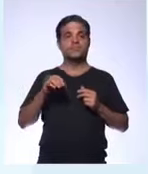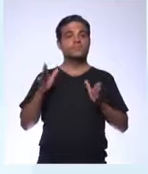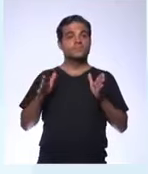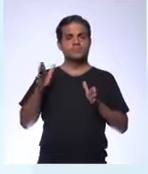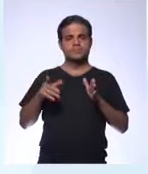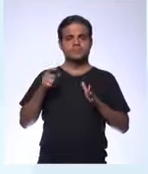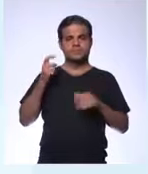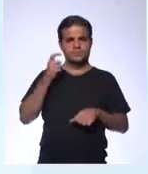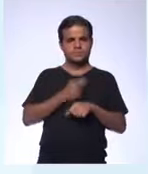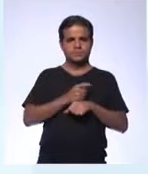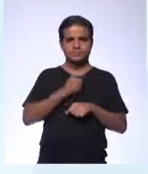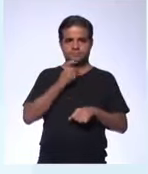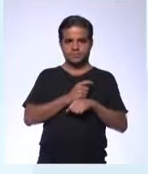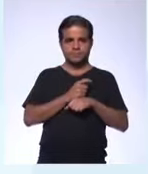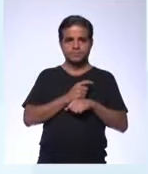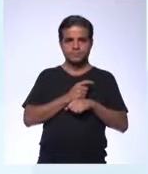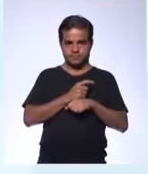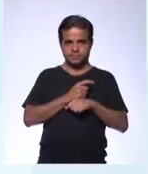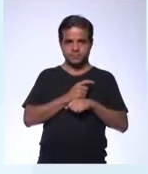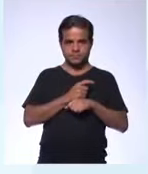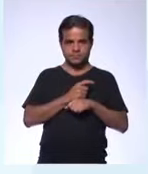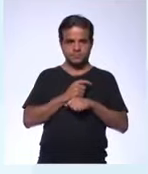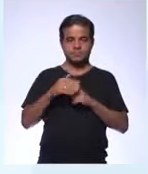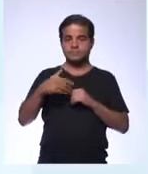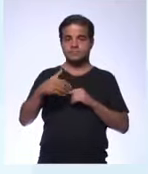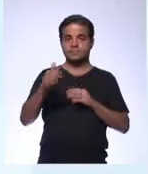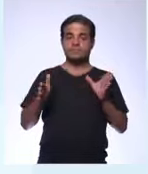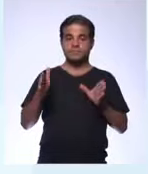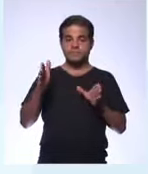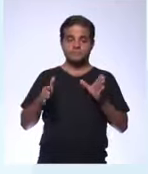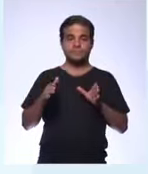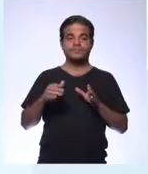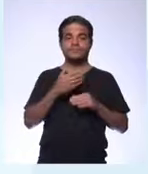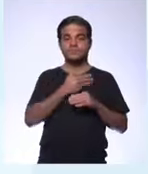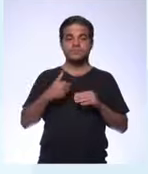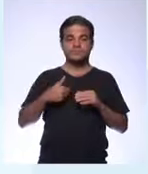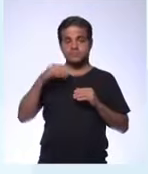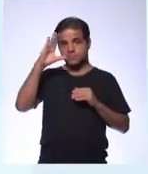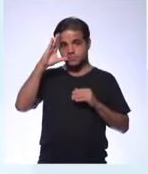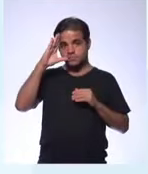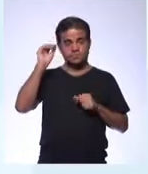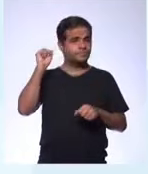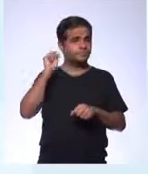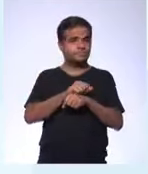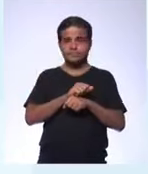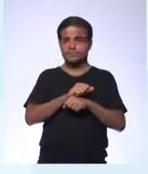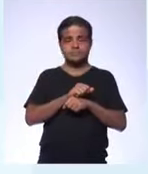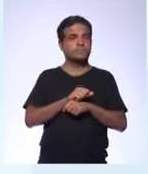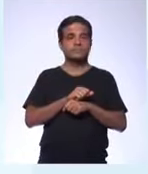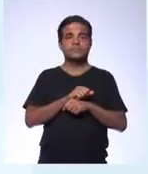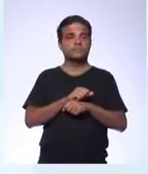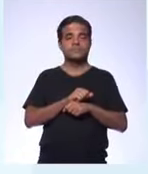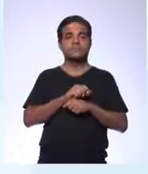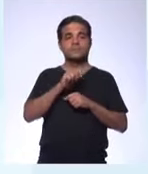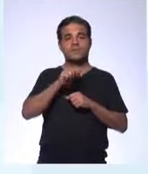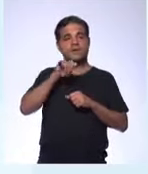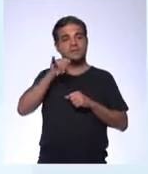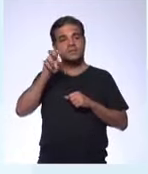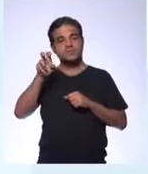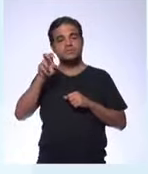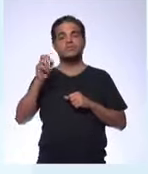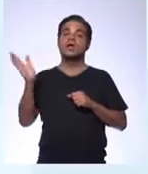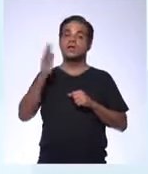linha dura, né? É o momento em que o governo dos militares está amparado legalmente pelo AI-5. E